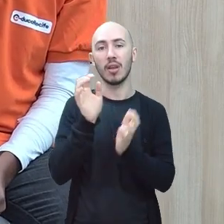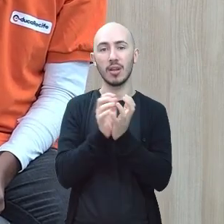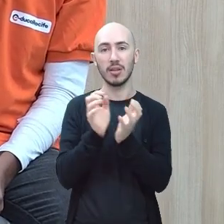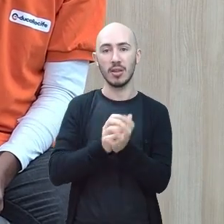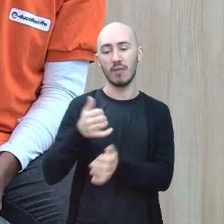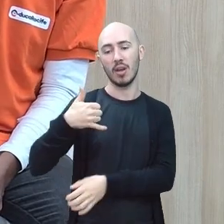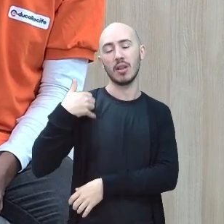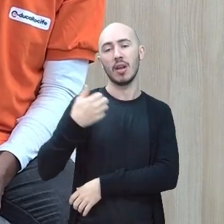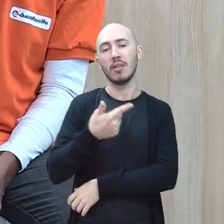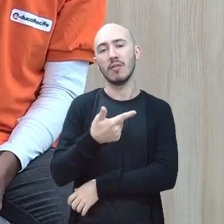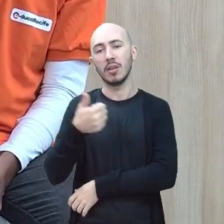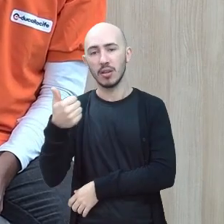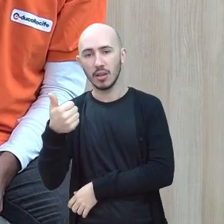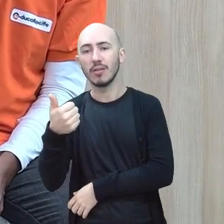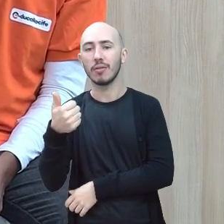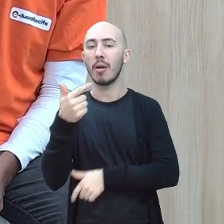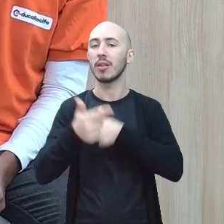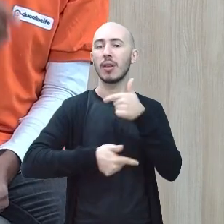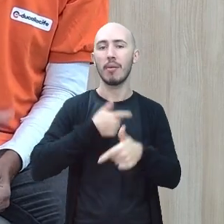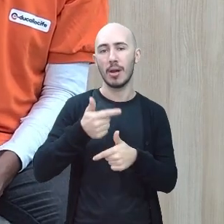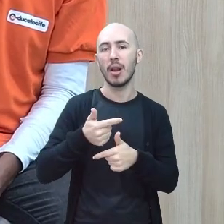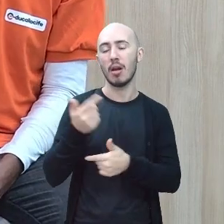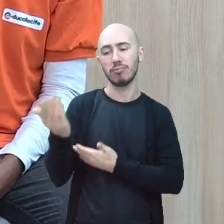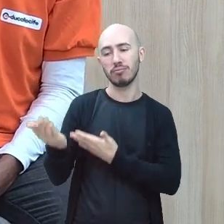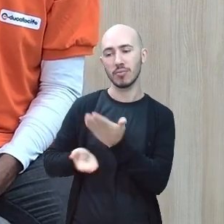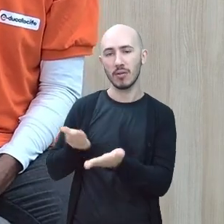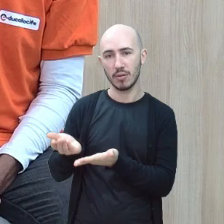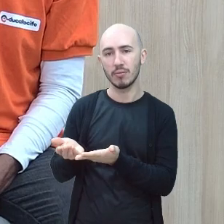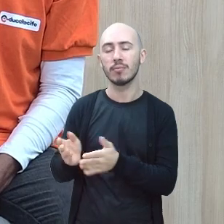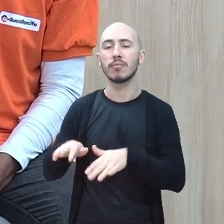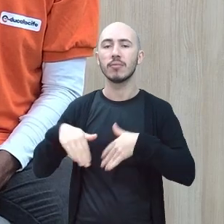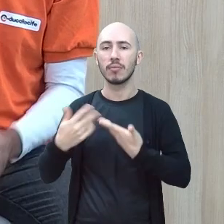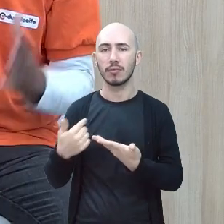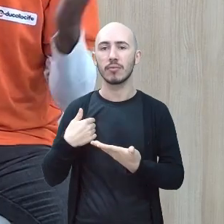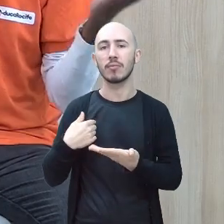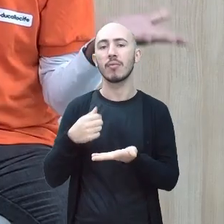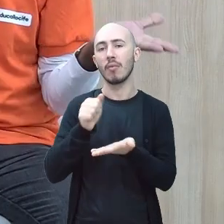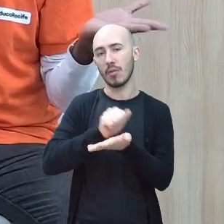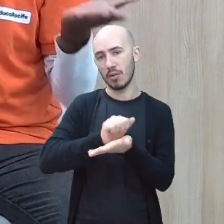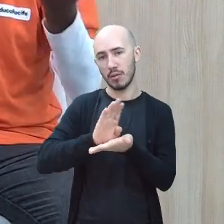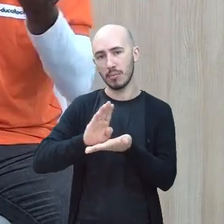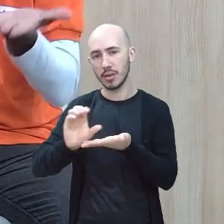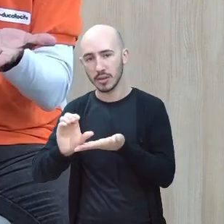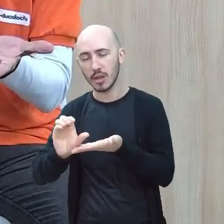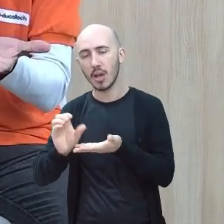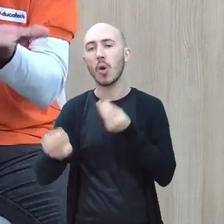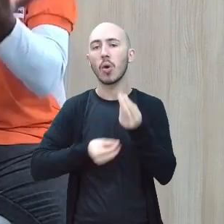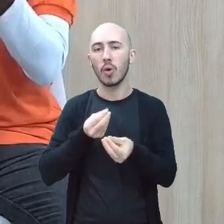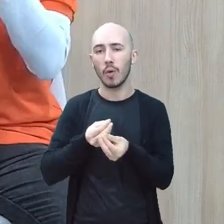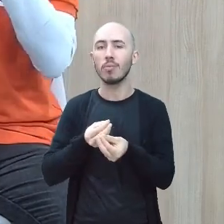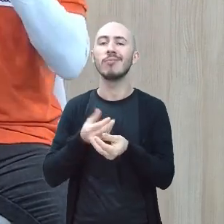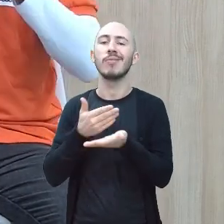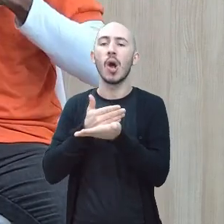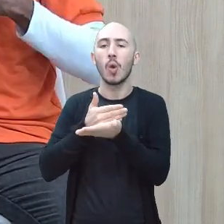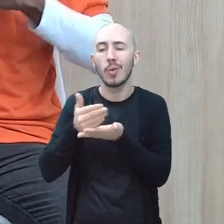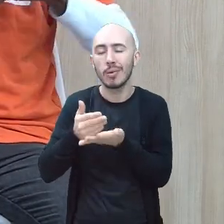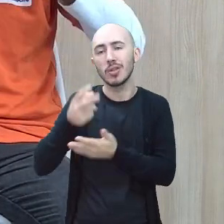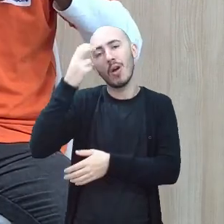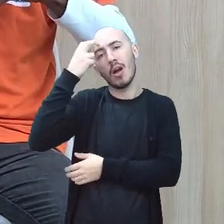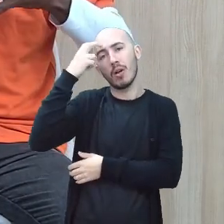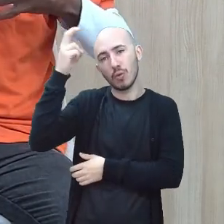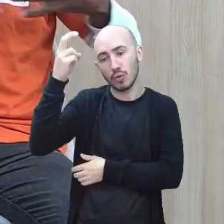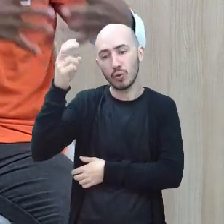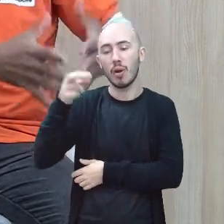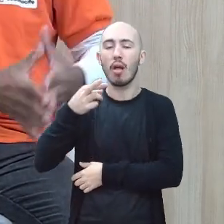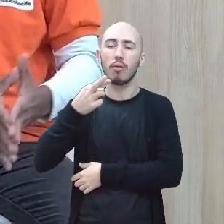anos de idade, para trabalhar como doméstica. E ela foi alfabetizada, ou seja, ela foi introduzida à cultura,